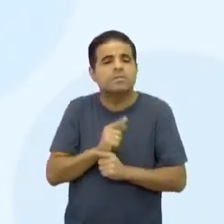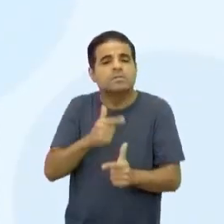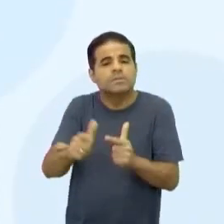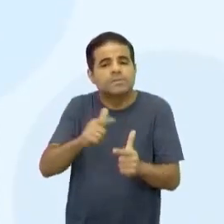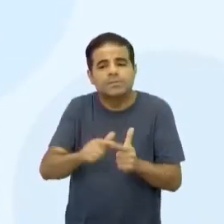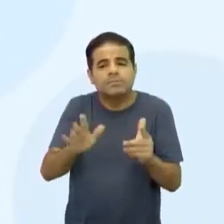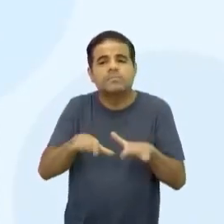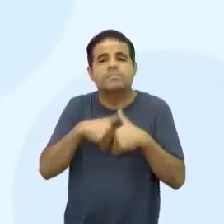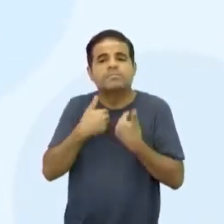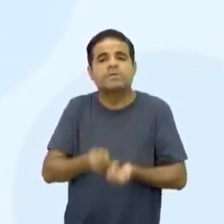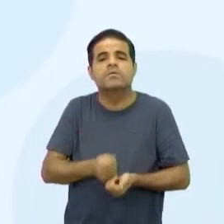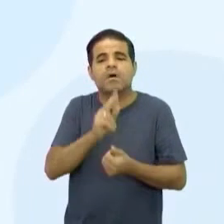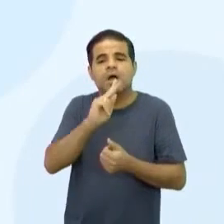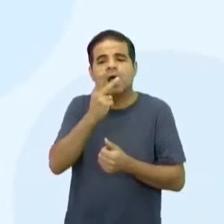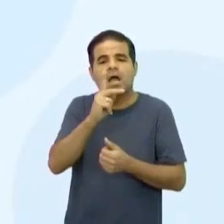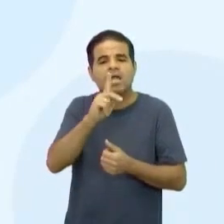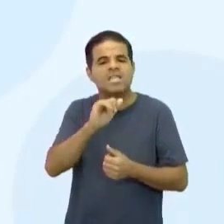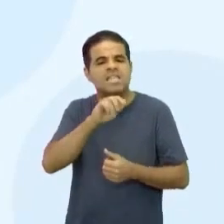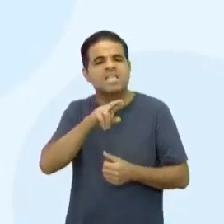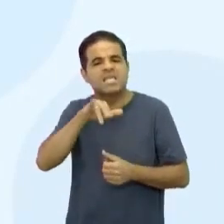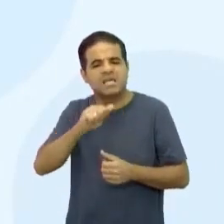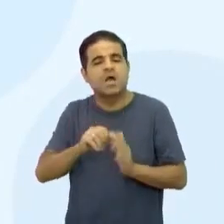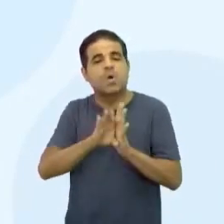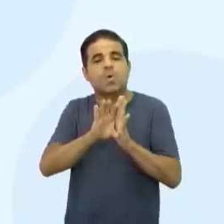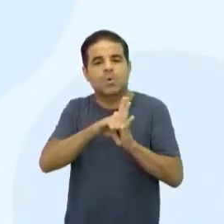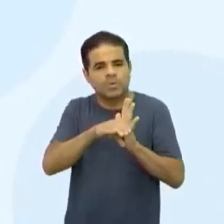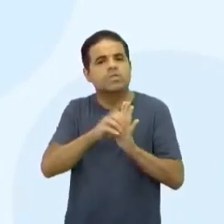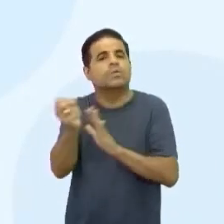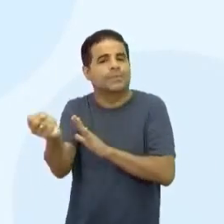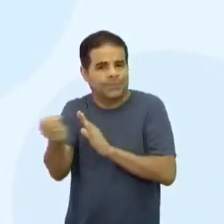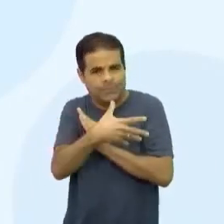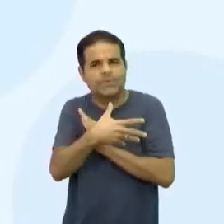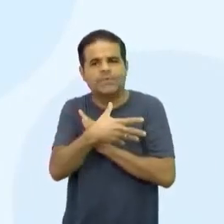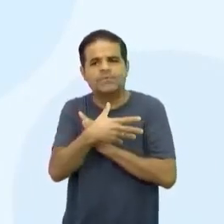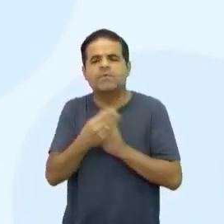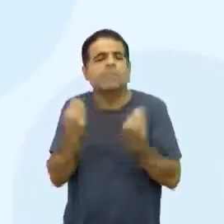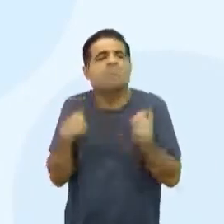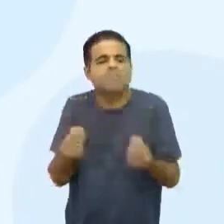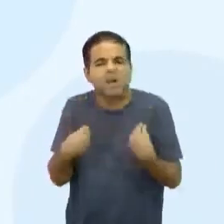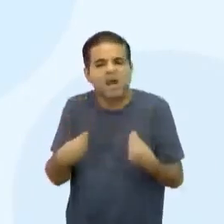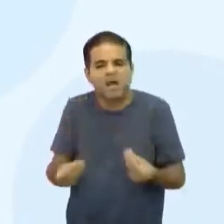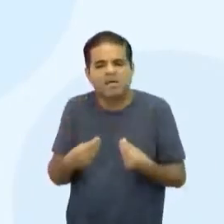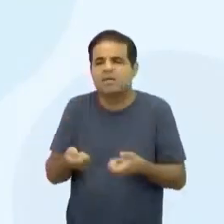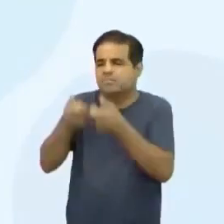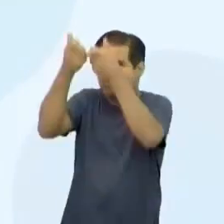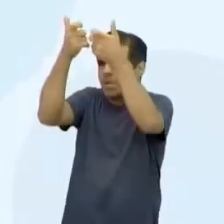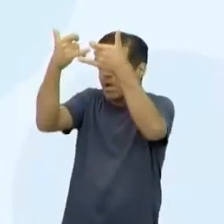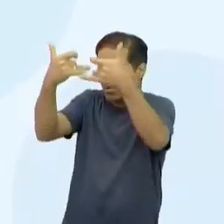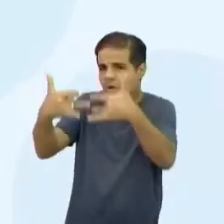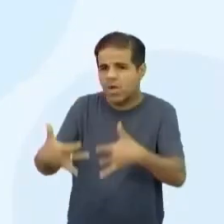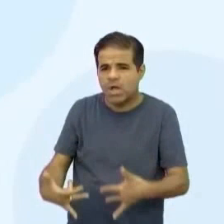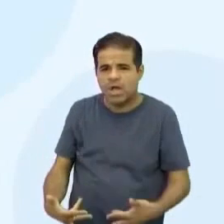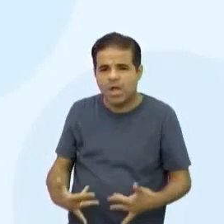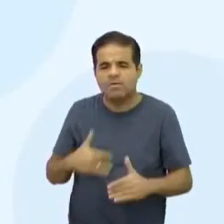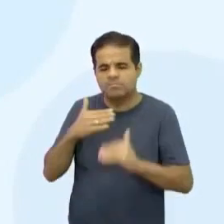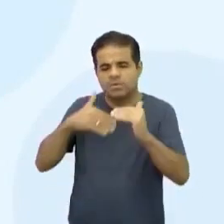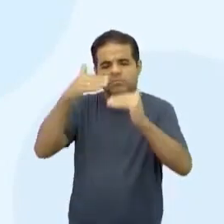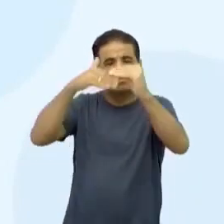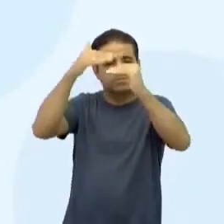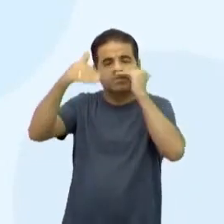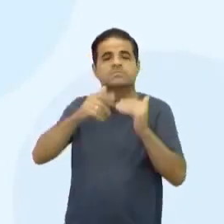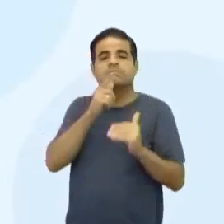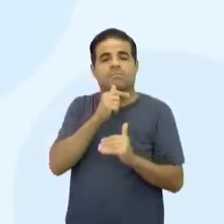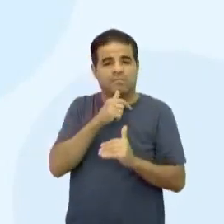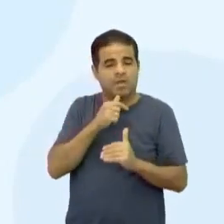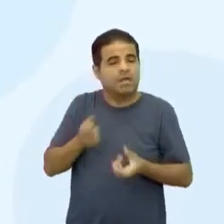da pegada hídrica, que é um conceito novo que surgiu para que possa ser descrito, o processo da água